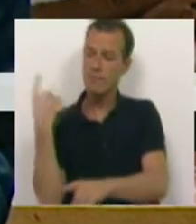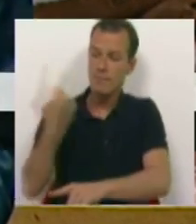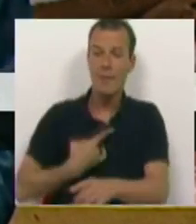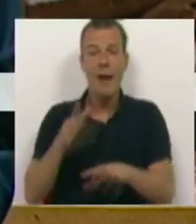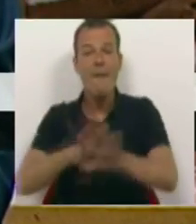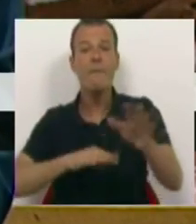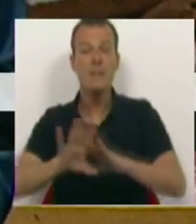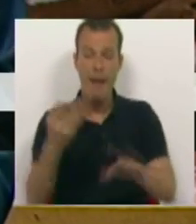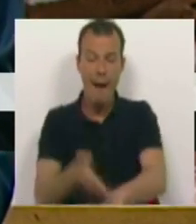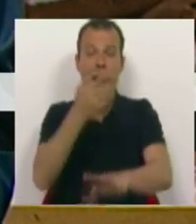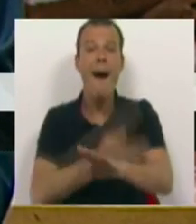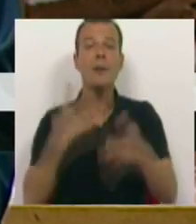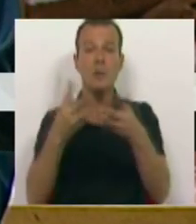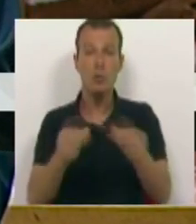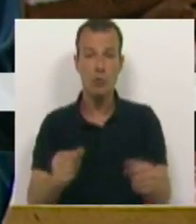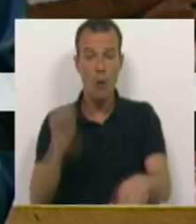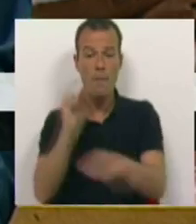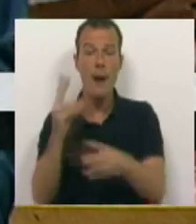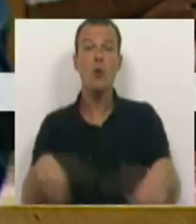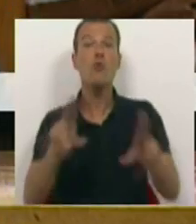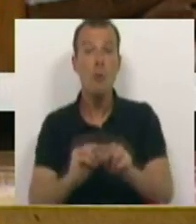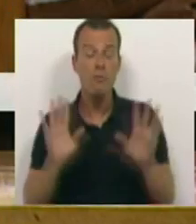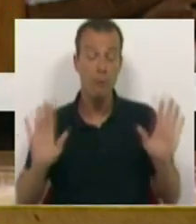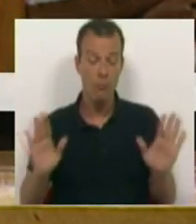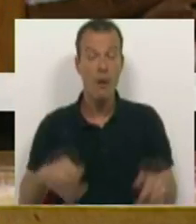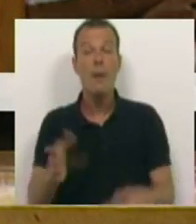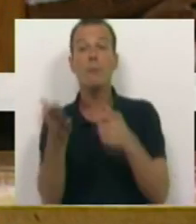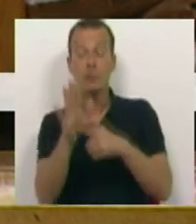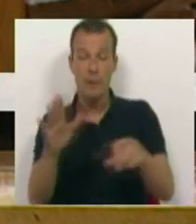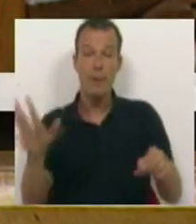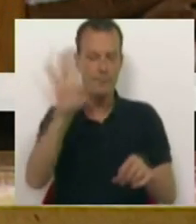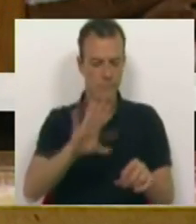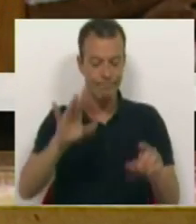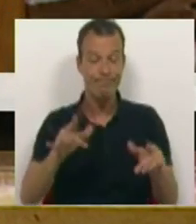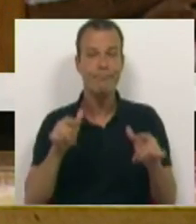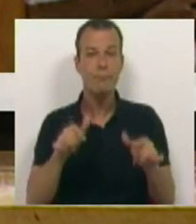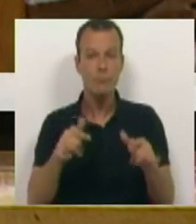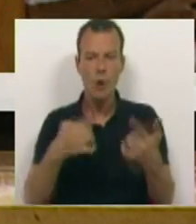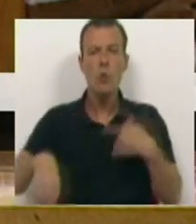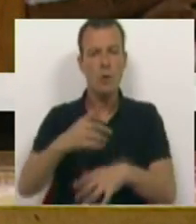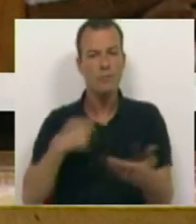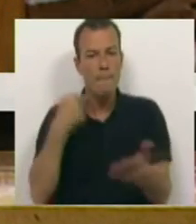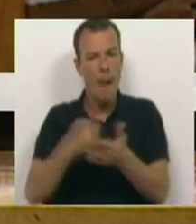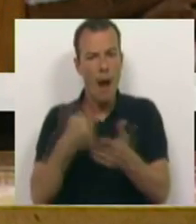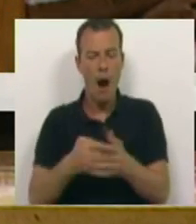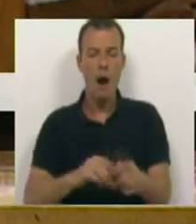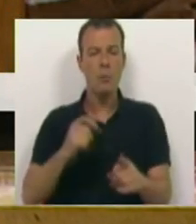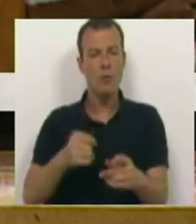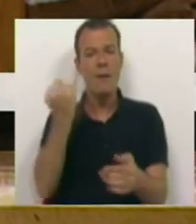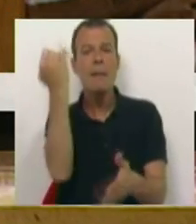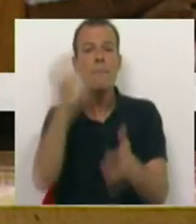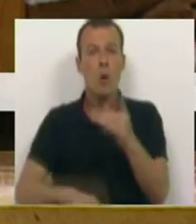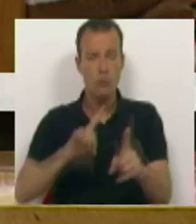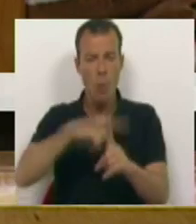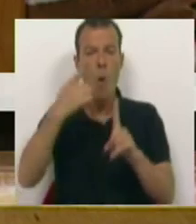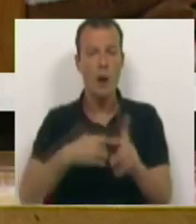a fazer, mesmo antes da resolução do novo banco. Imaginem o seguinte cenário. Enquanto contribuintes pagam um imposto anual de 200 euros ao